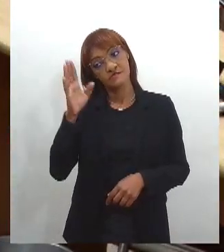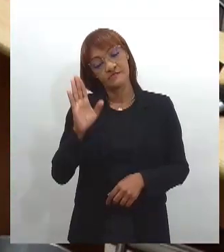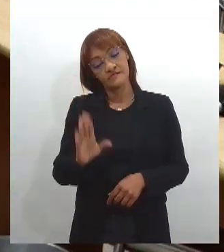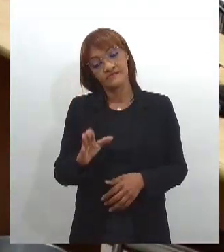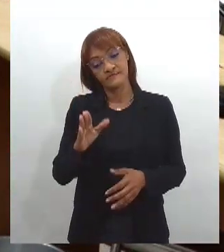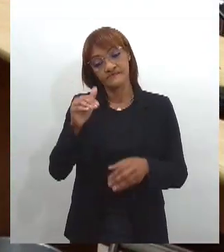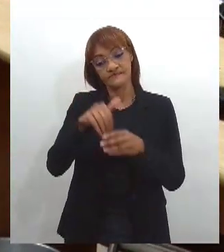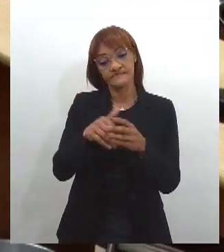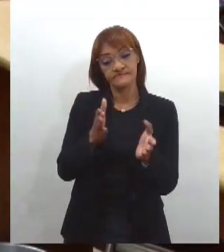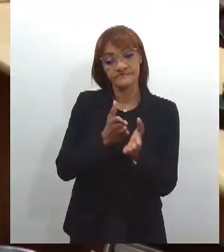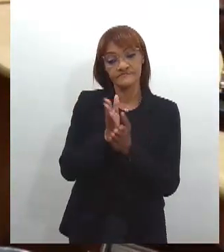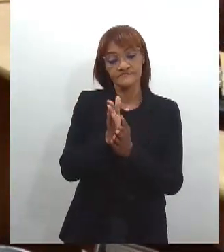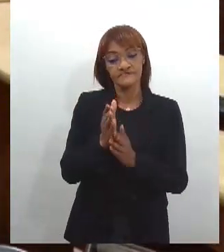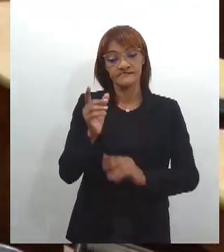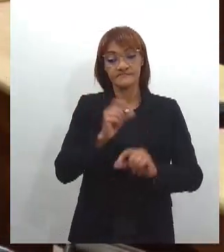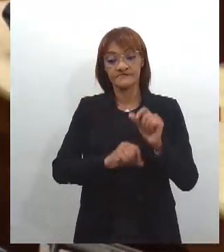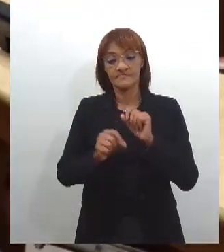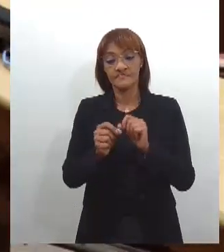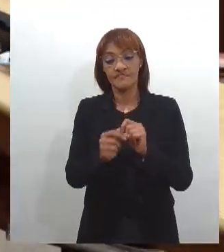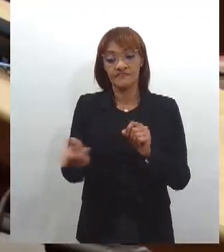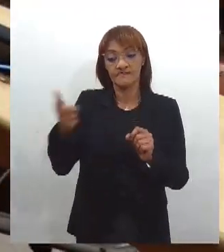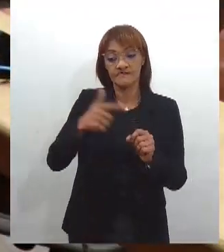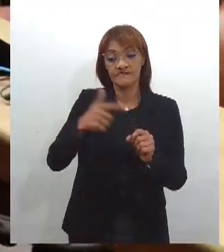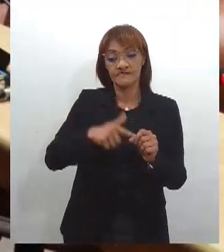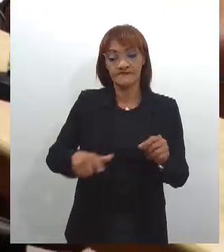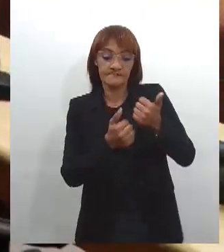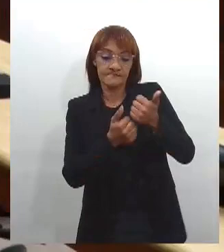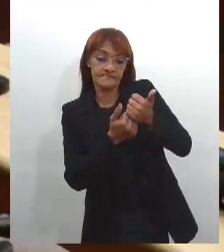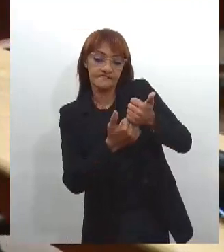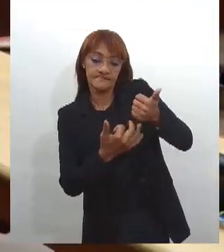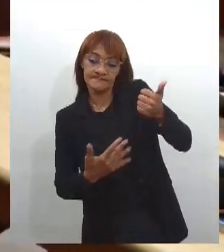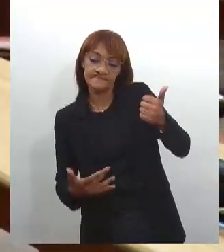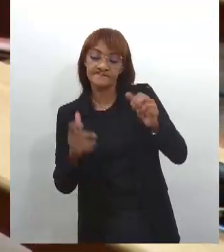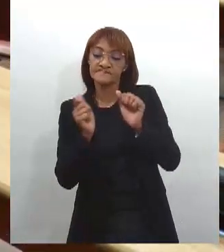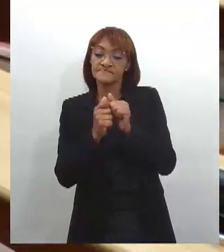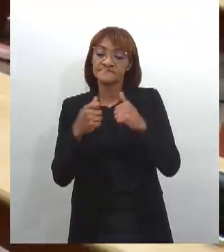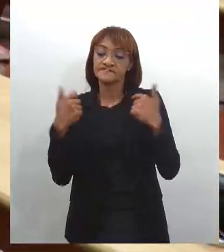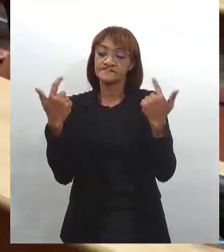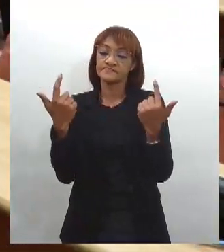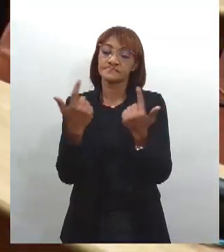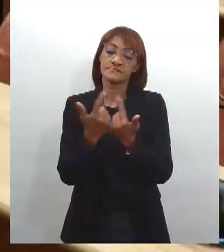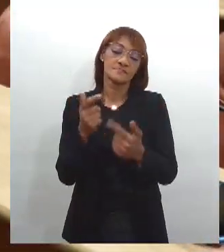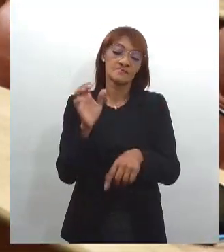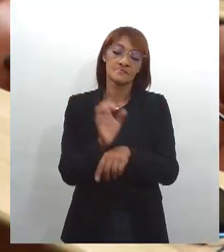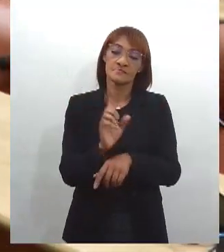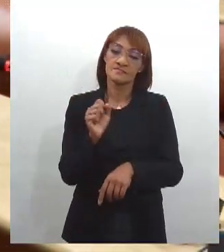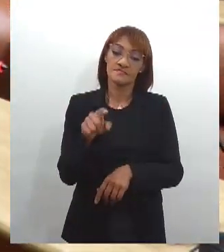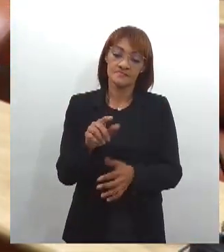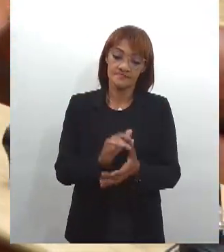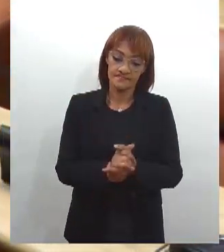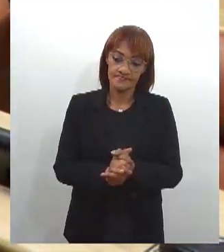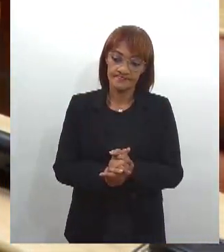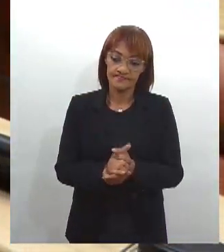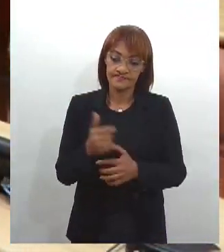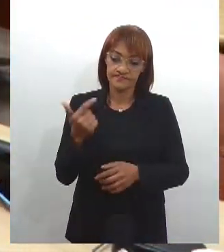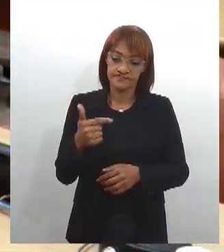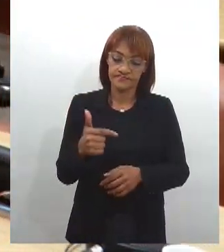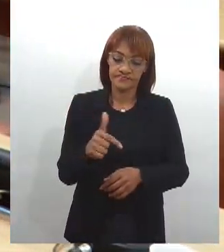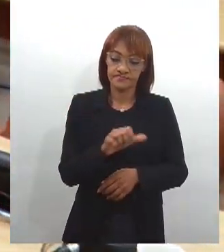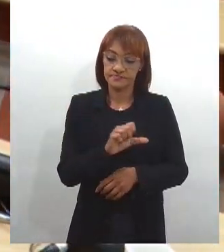aclamação a reeleição da mesa diretora da Assembleia Legislativa de Sergipe para o segundo biênio da